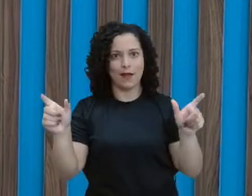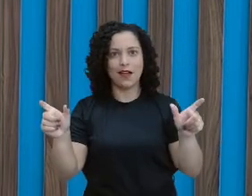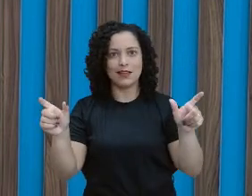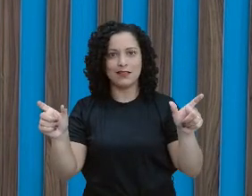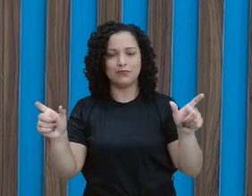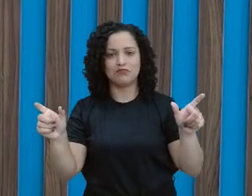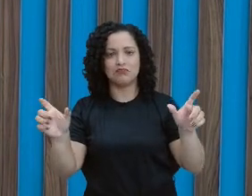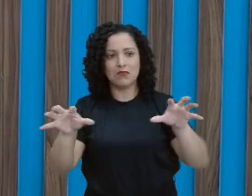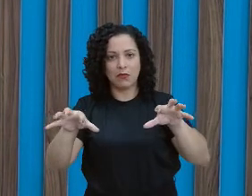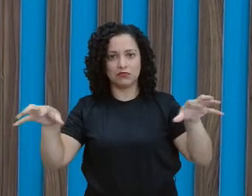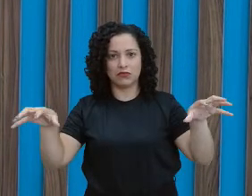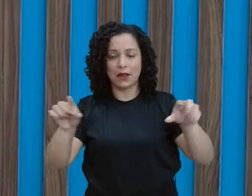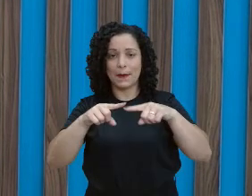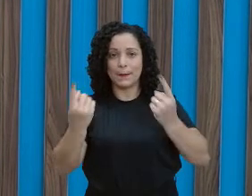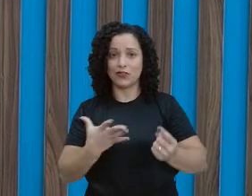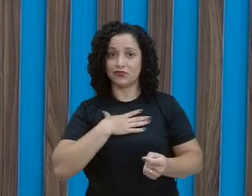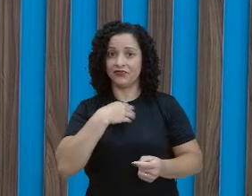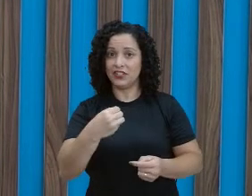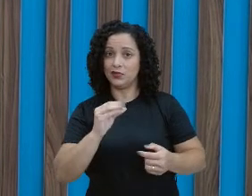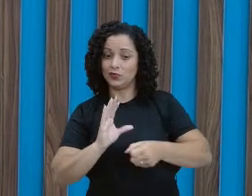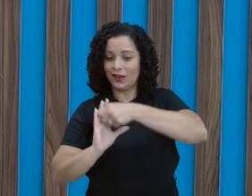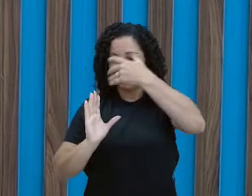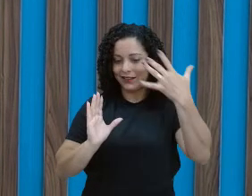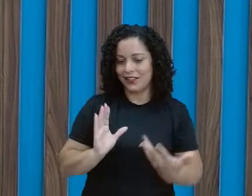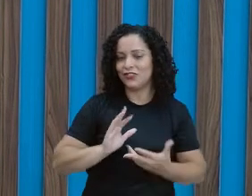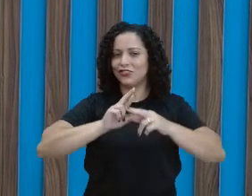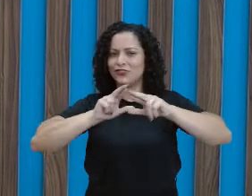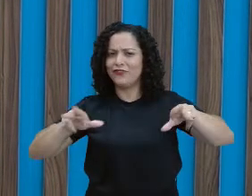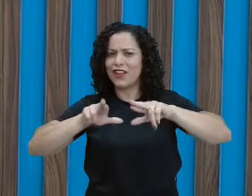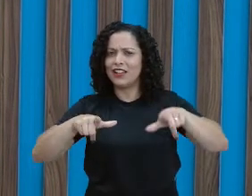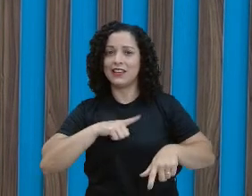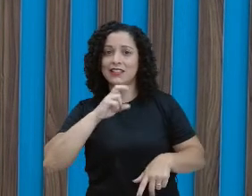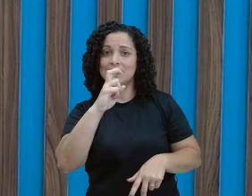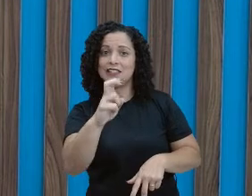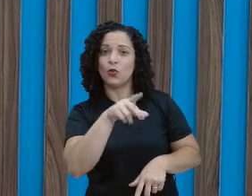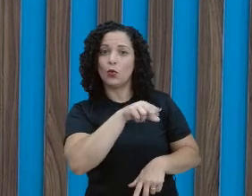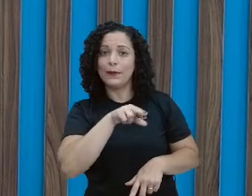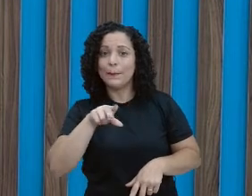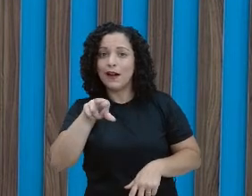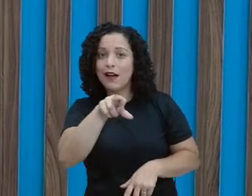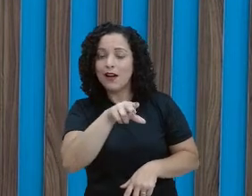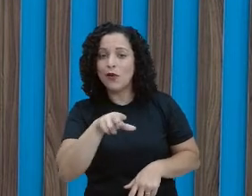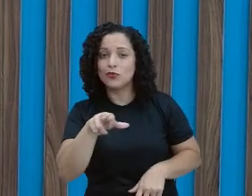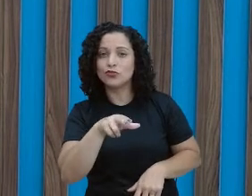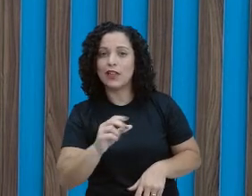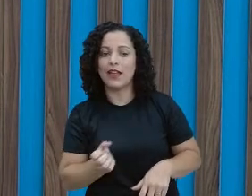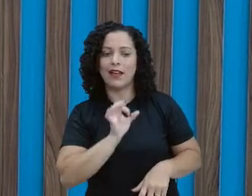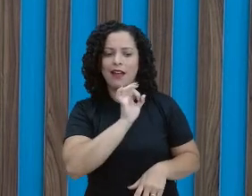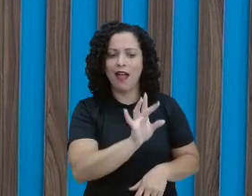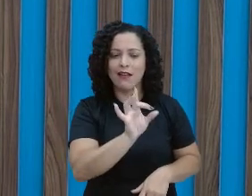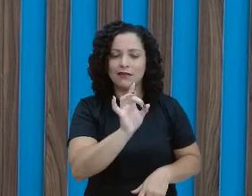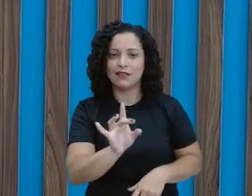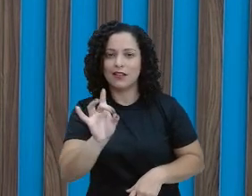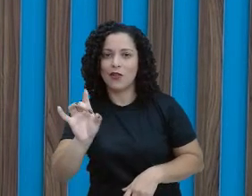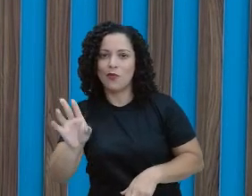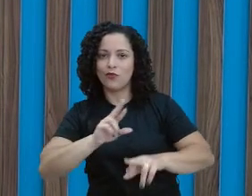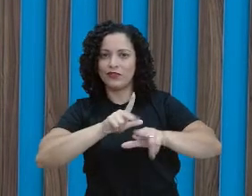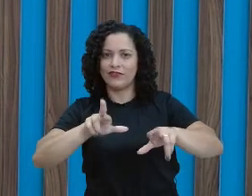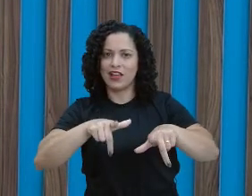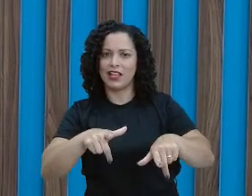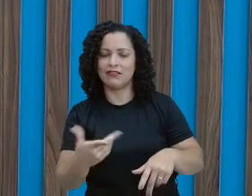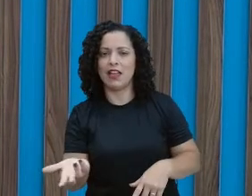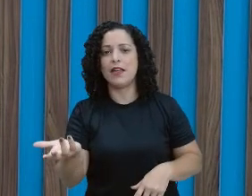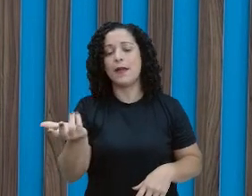uma características diferentes. Se nós tivermos 5 irmãos, cada irmão ele tem uma característica diferente. Ele pode parecer